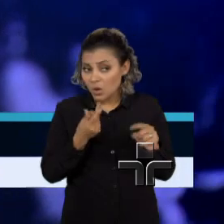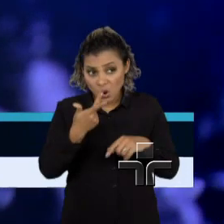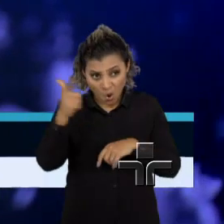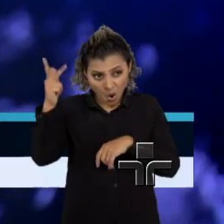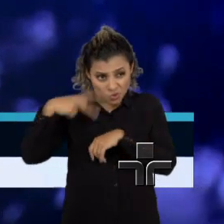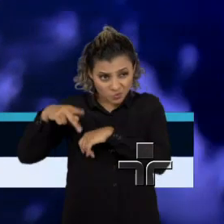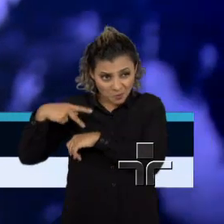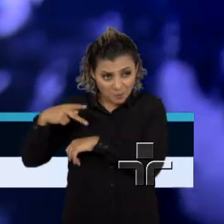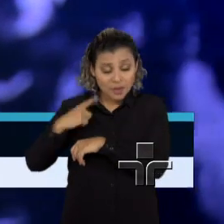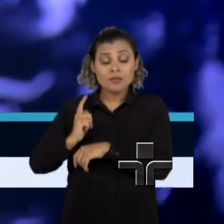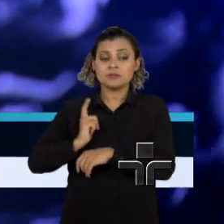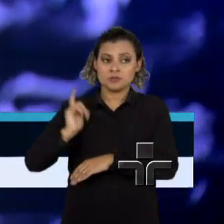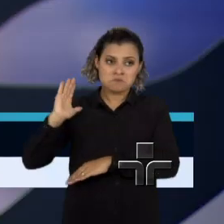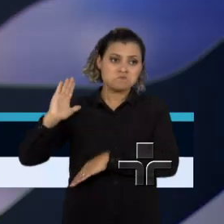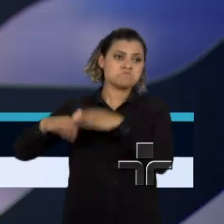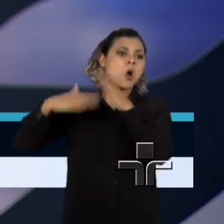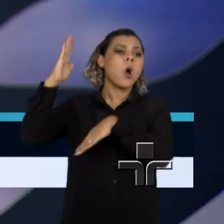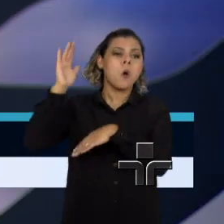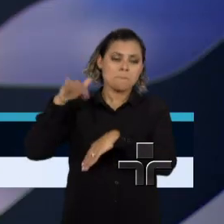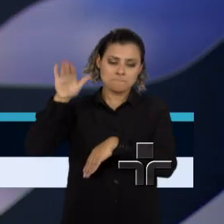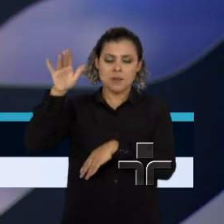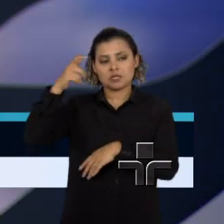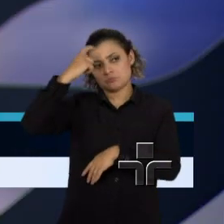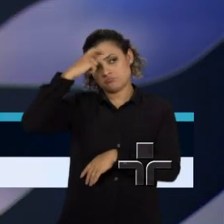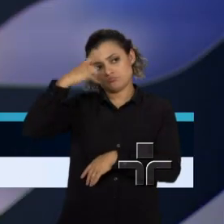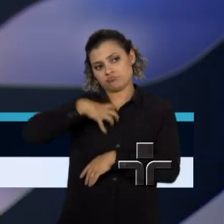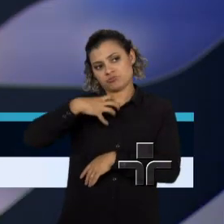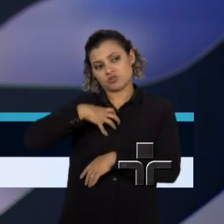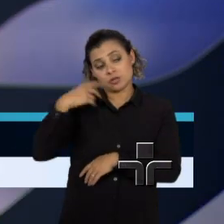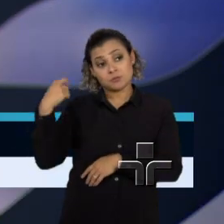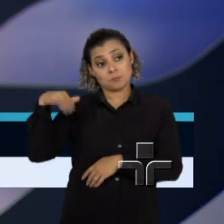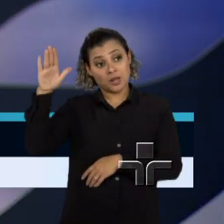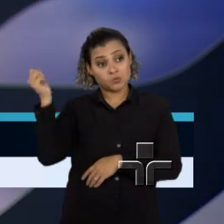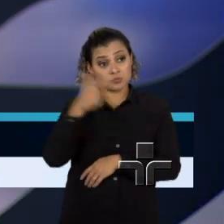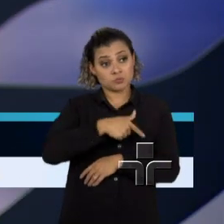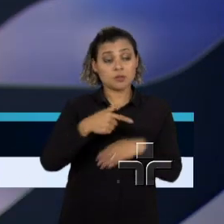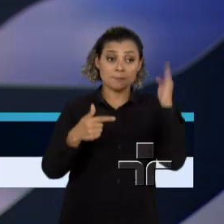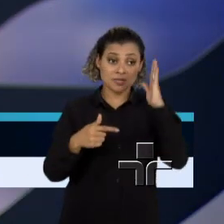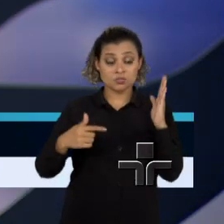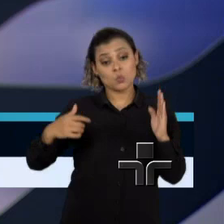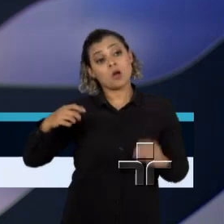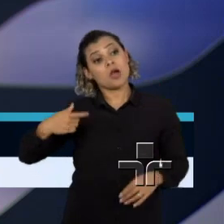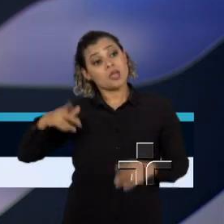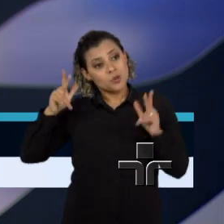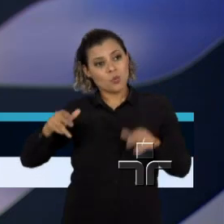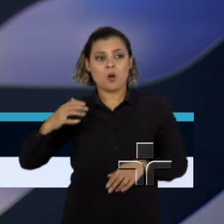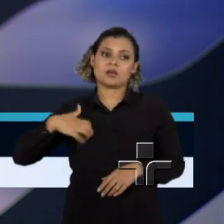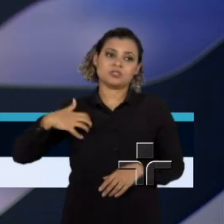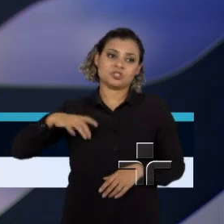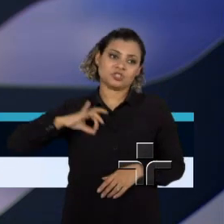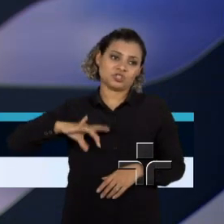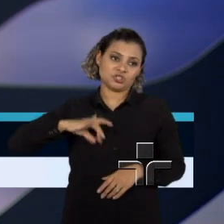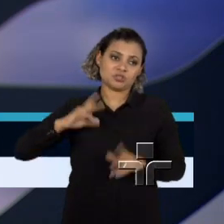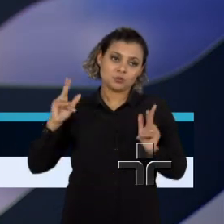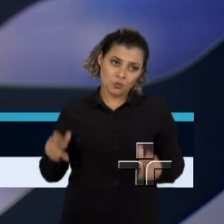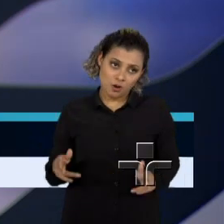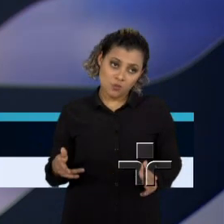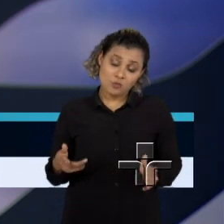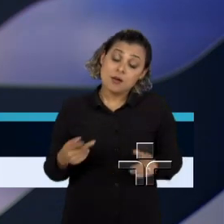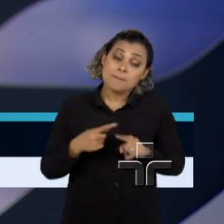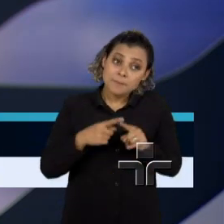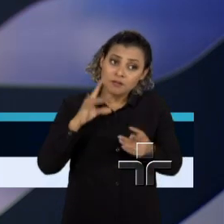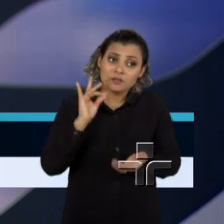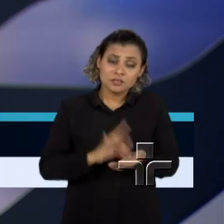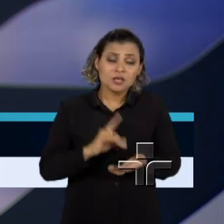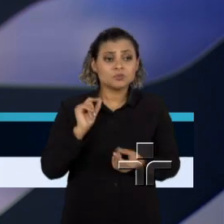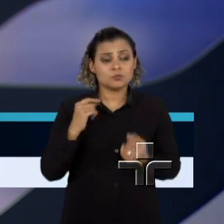têm se avançado muito mais neste processo do que o Brasil, por exemplo, a Argentina e Chile. Agora, o que explica? Há vários aspectos que explicam a